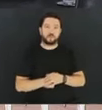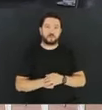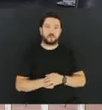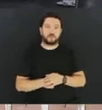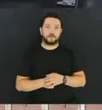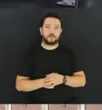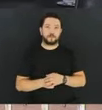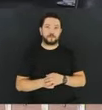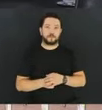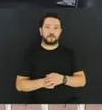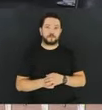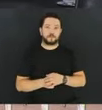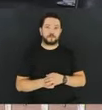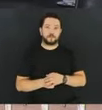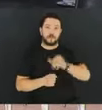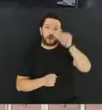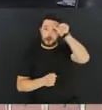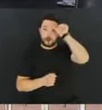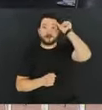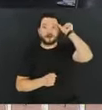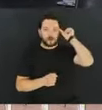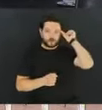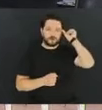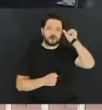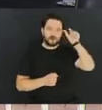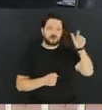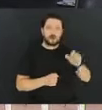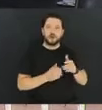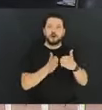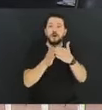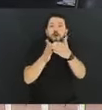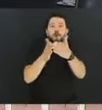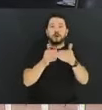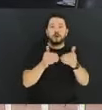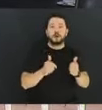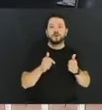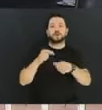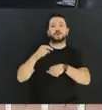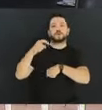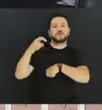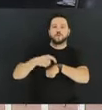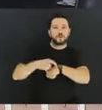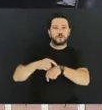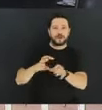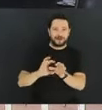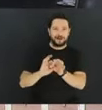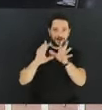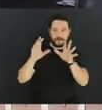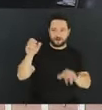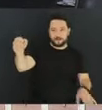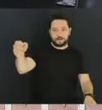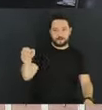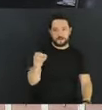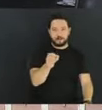do vereador Serginho do Posto, o horário da tribuna livre está destinado à senhora Regina